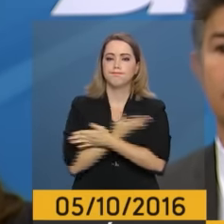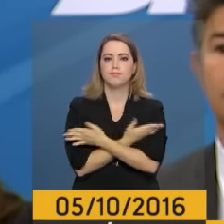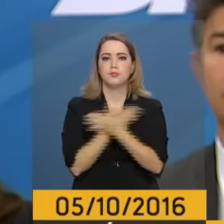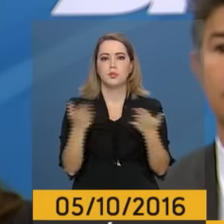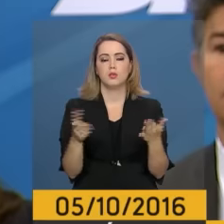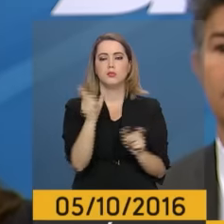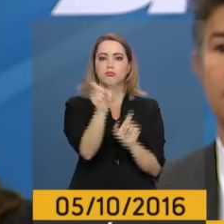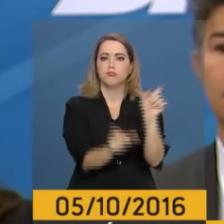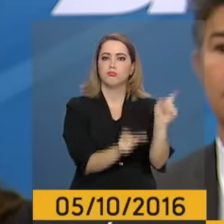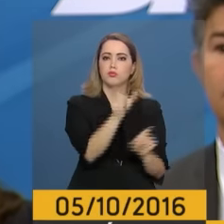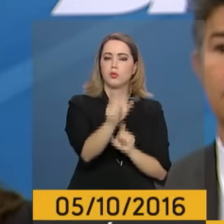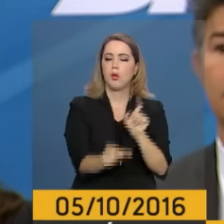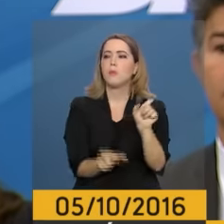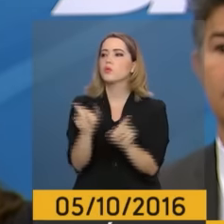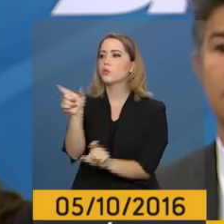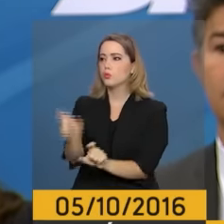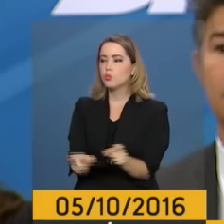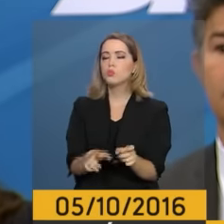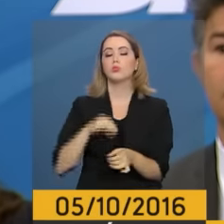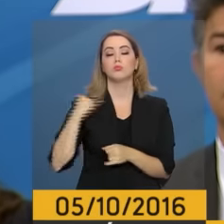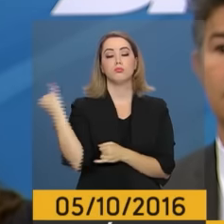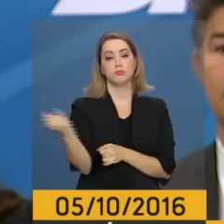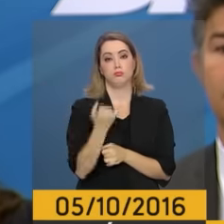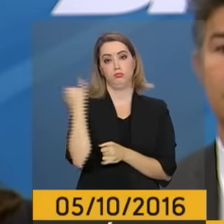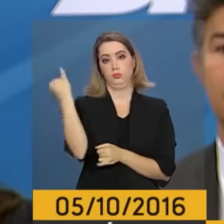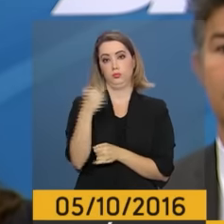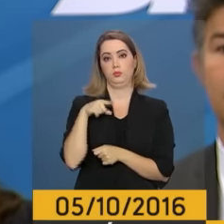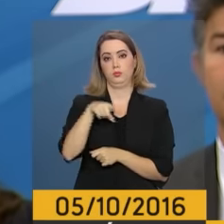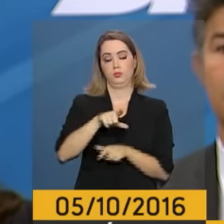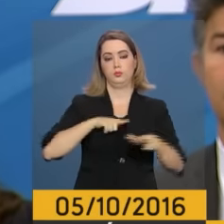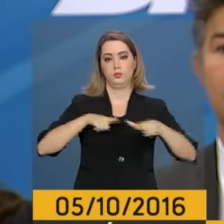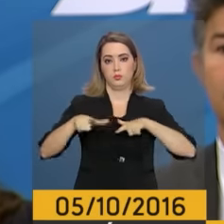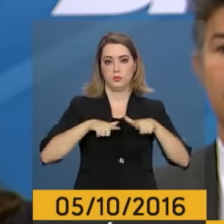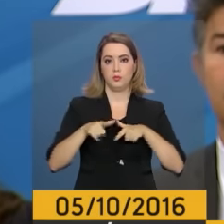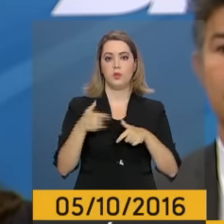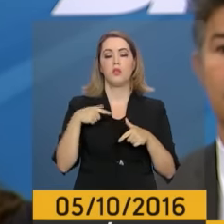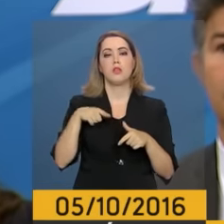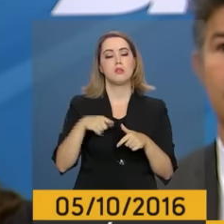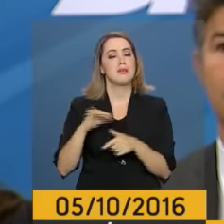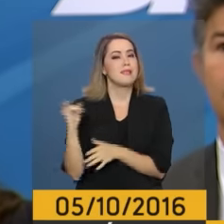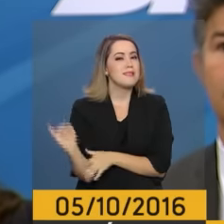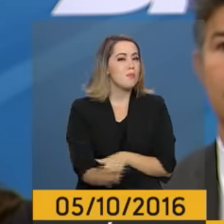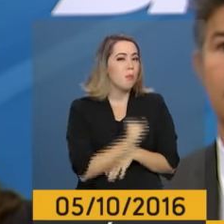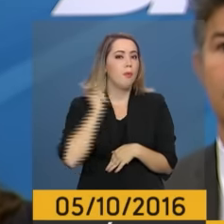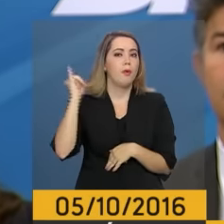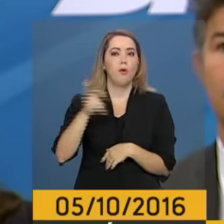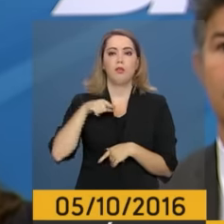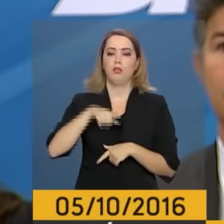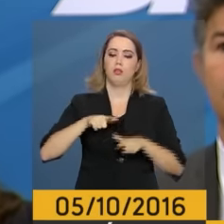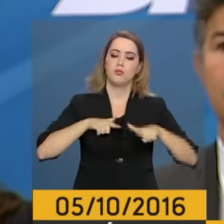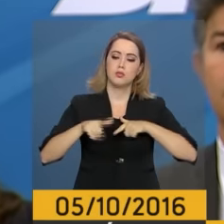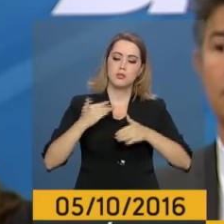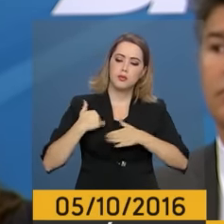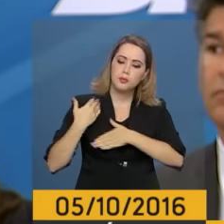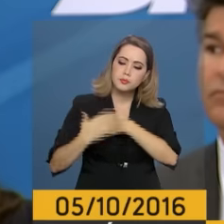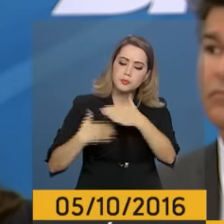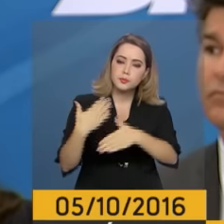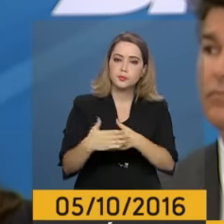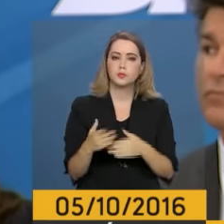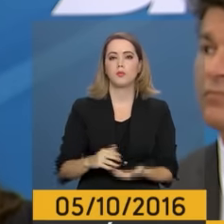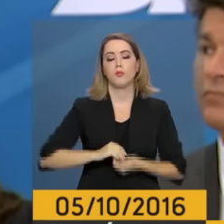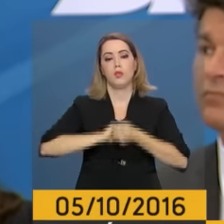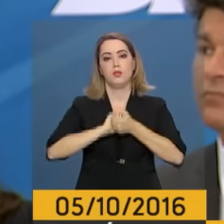têm importância nesse trabalho, vão ter uma importância muito importante daqui para frente também.